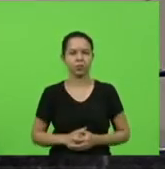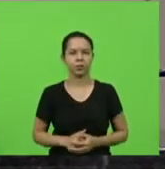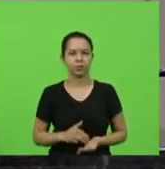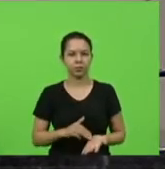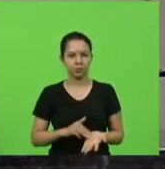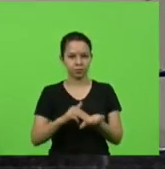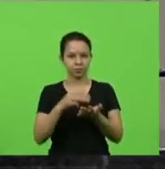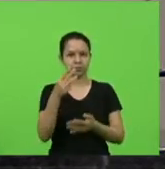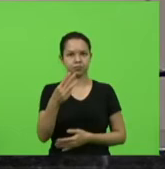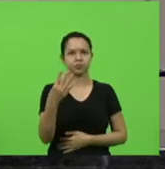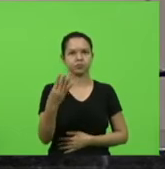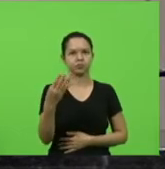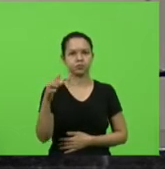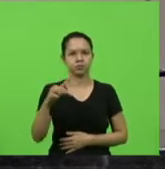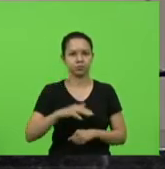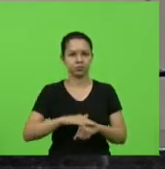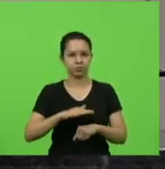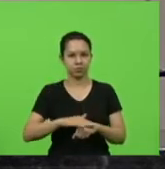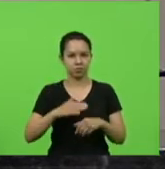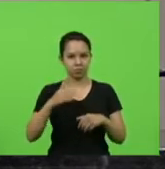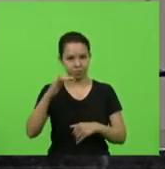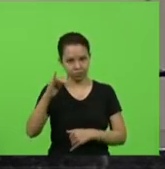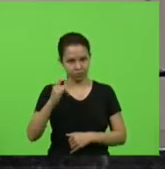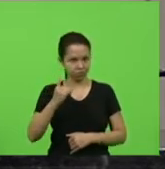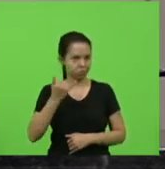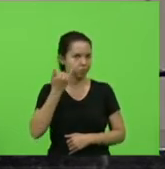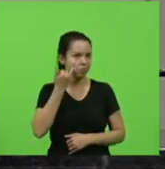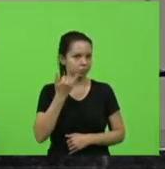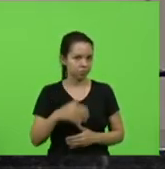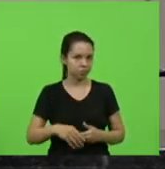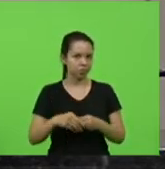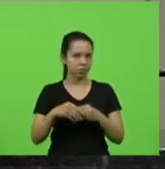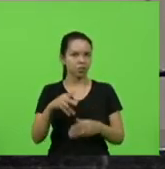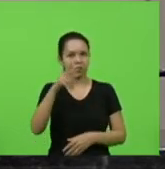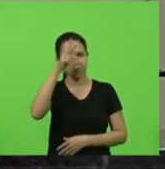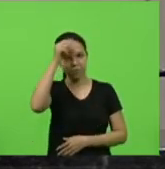Moção 347, autor deputado Jessé Lopes, cumprimentando o prefeito Itajaí pela